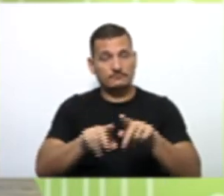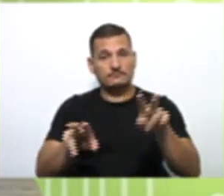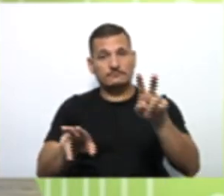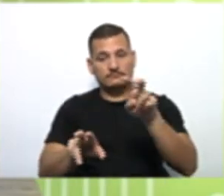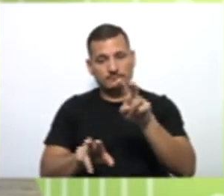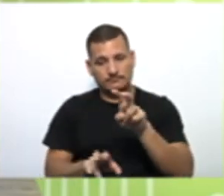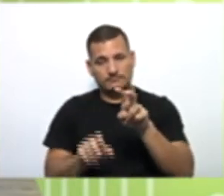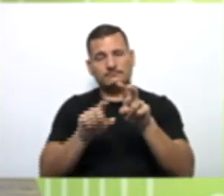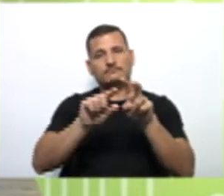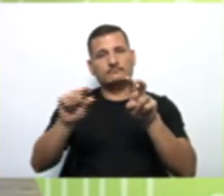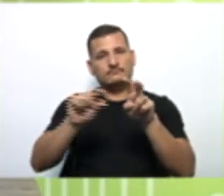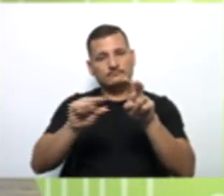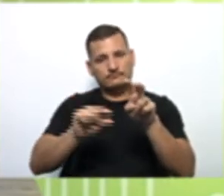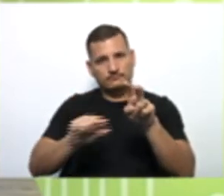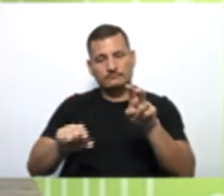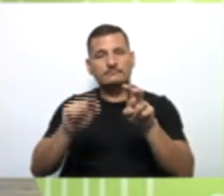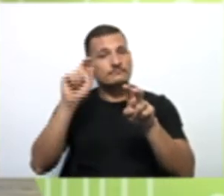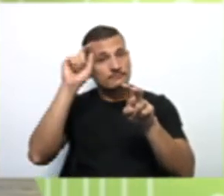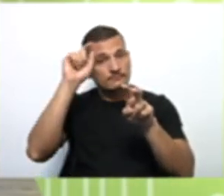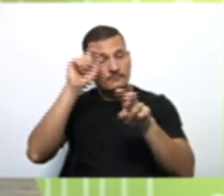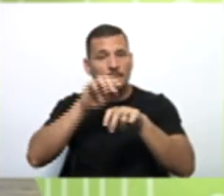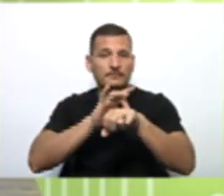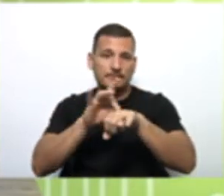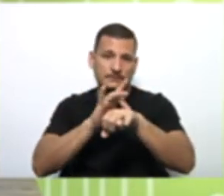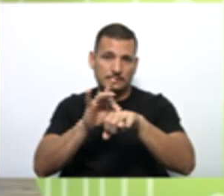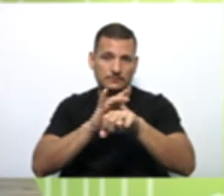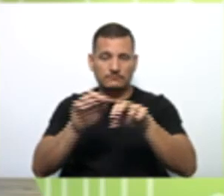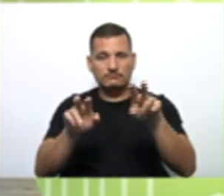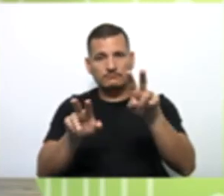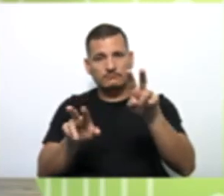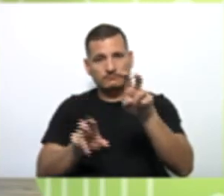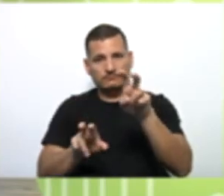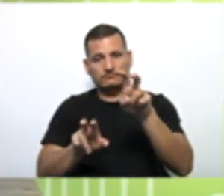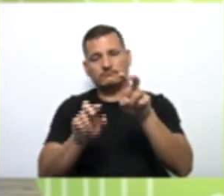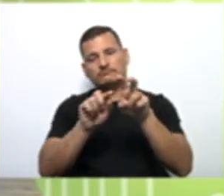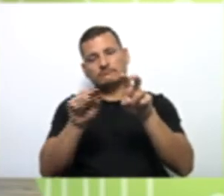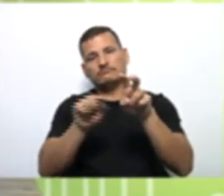em negrito para facilitar a localização delas e vocês